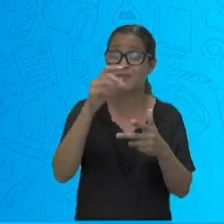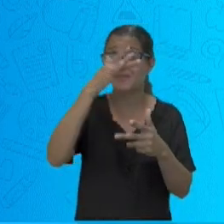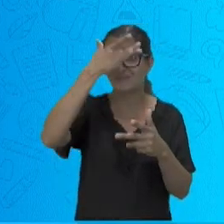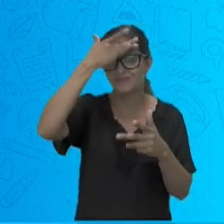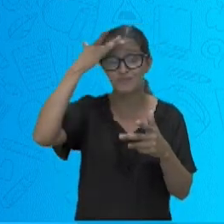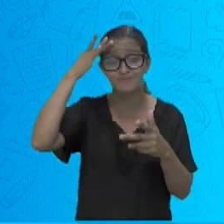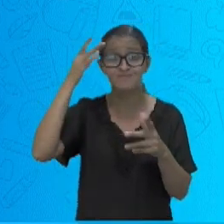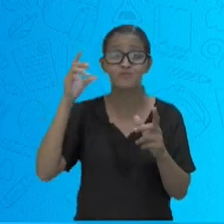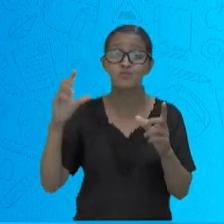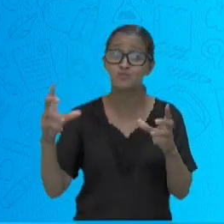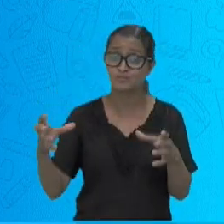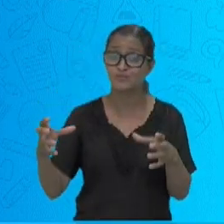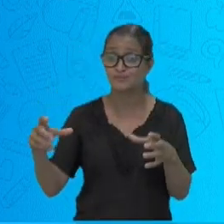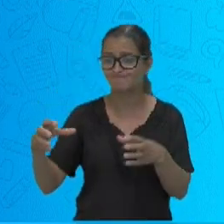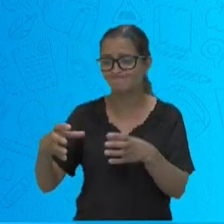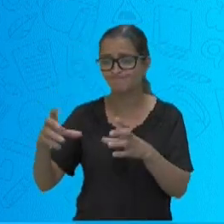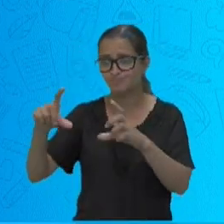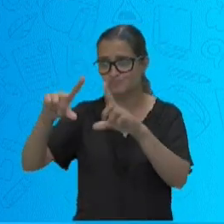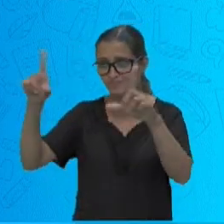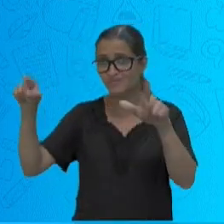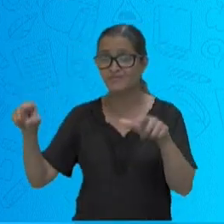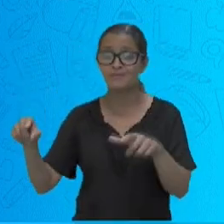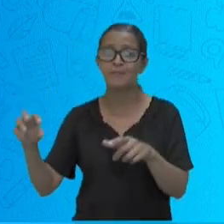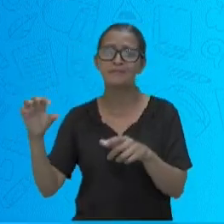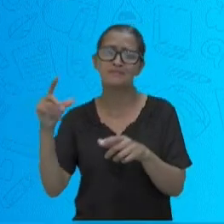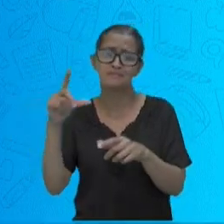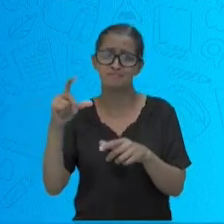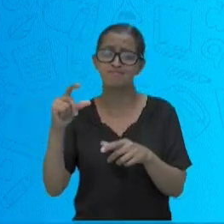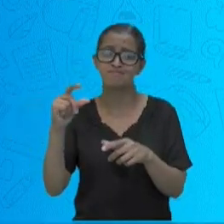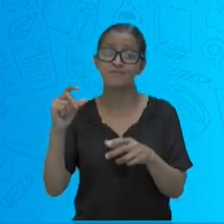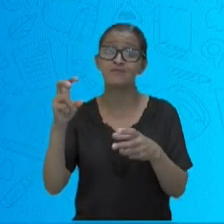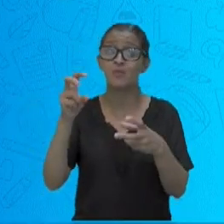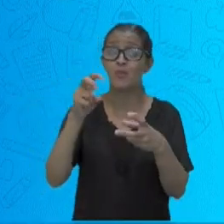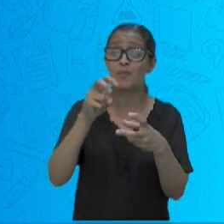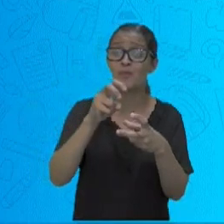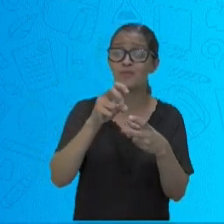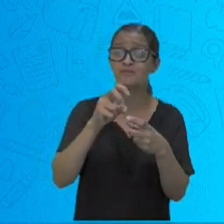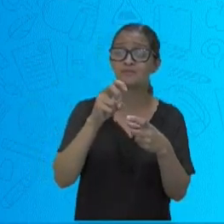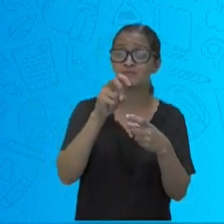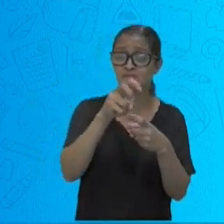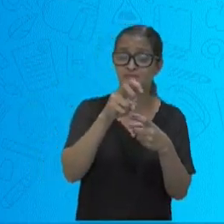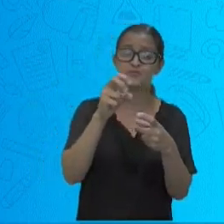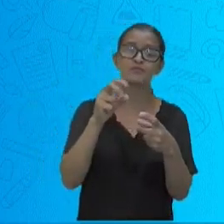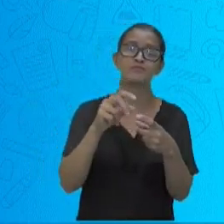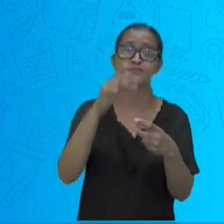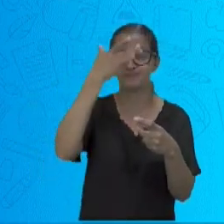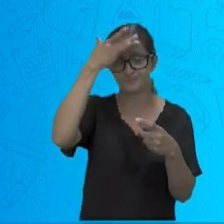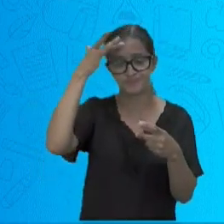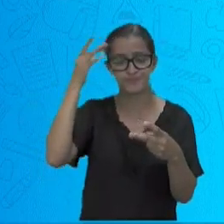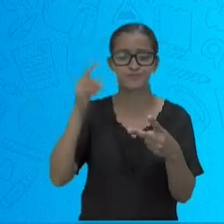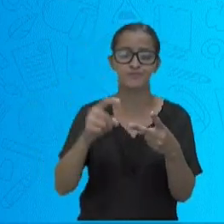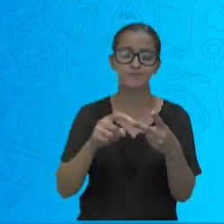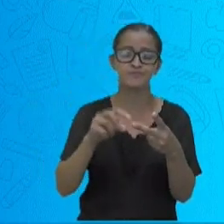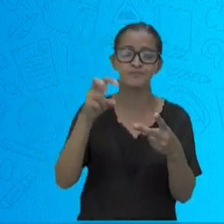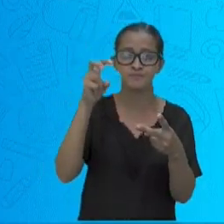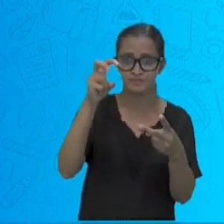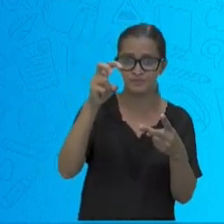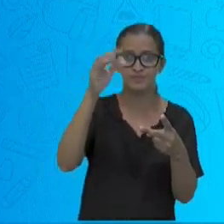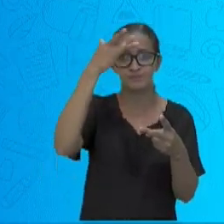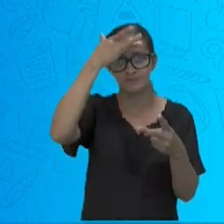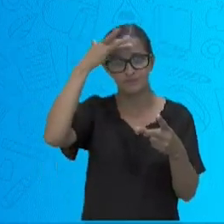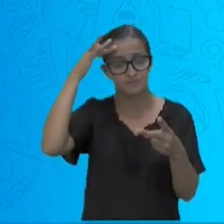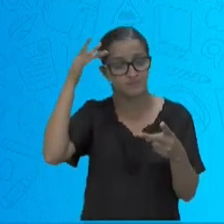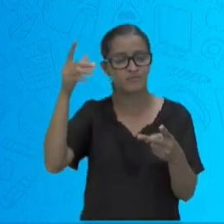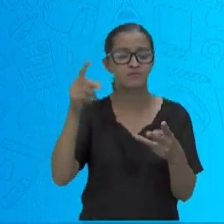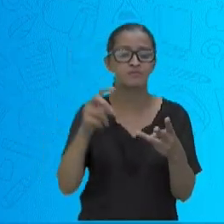é limitado. Então, facilita que eu coloque de 5 em 5 pessoas, ok? Então, o 0, aqui onde